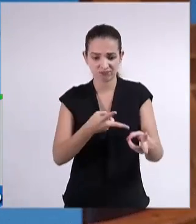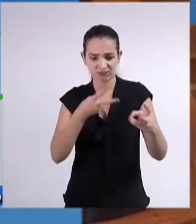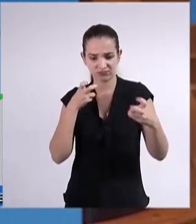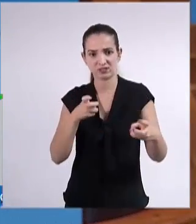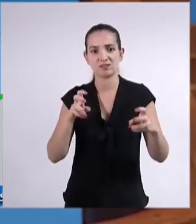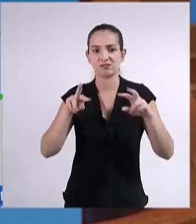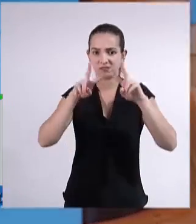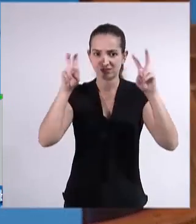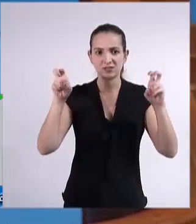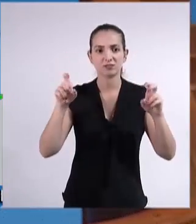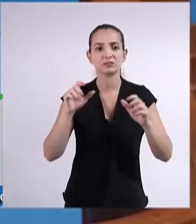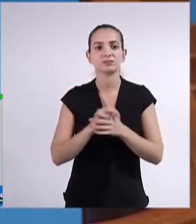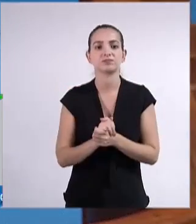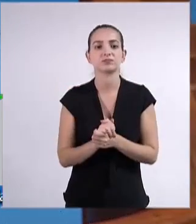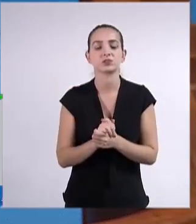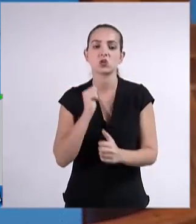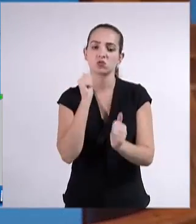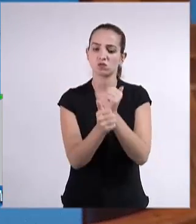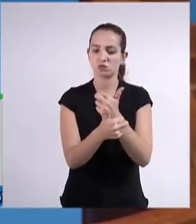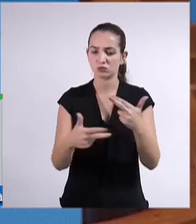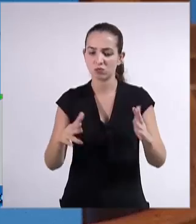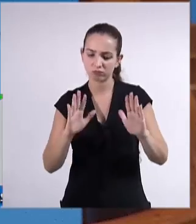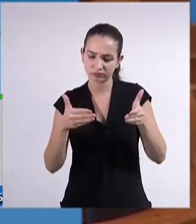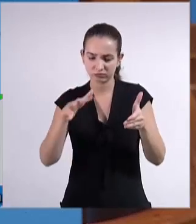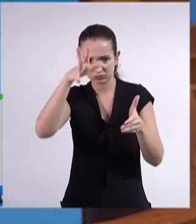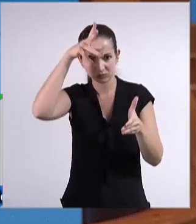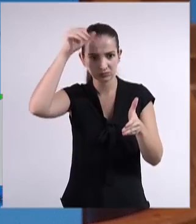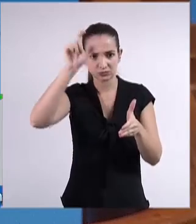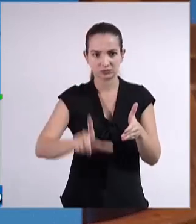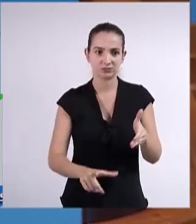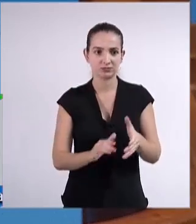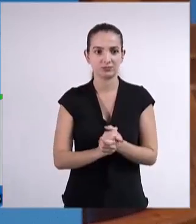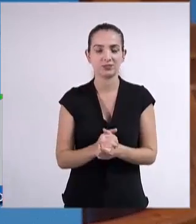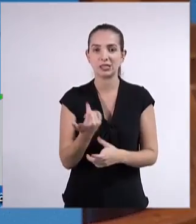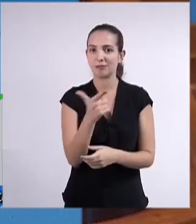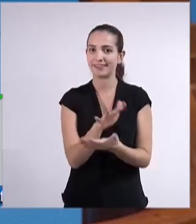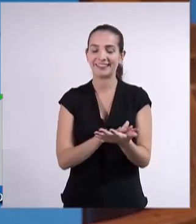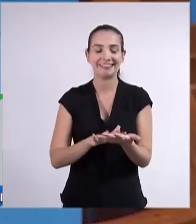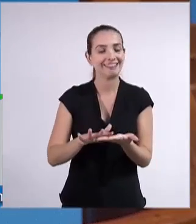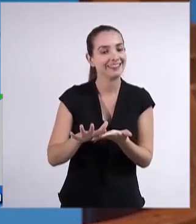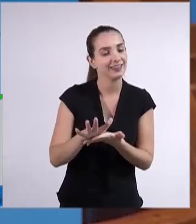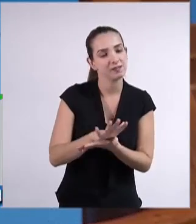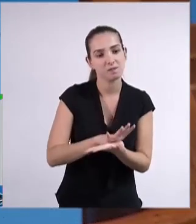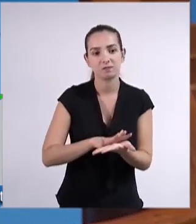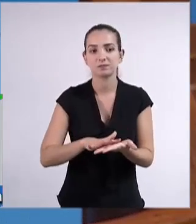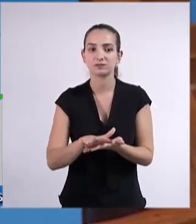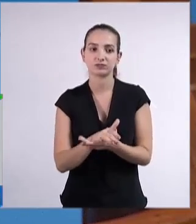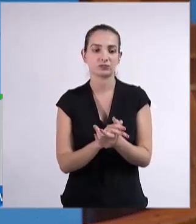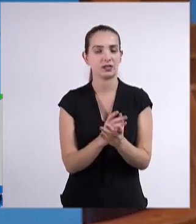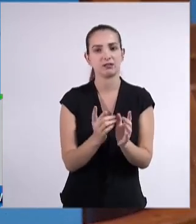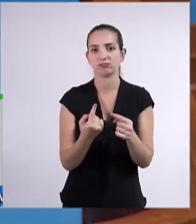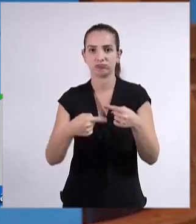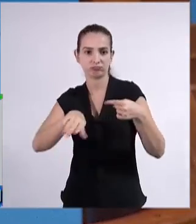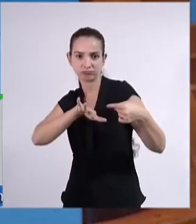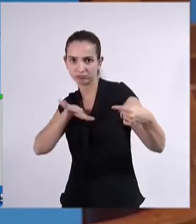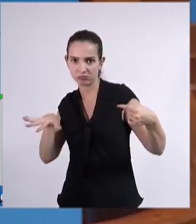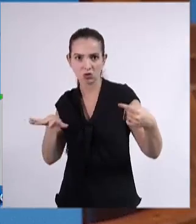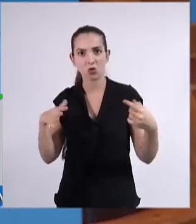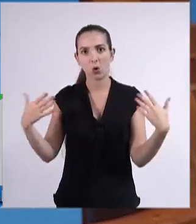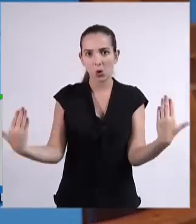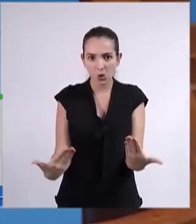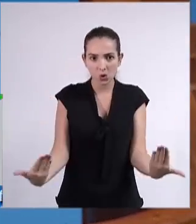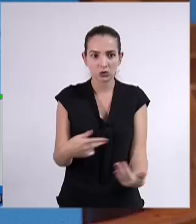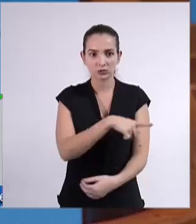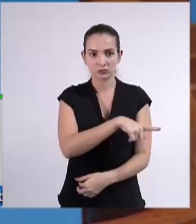a causa está na Federação de Futebol de Mato Grosso do Sul. Não tenho nada absolutamente contra o atual